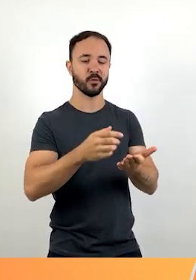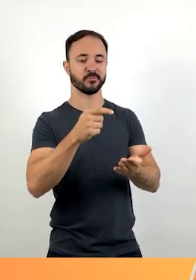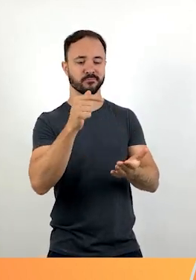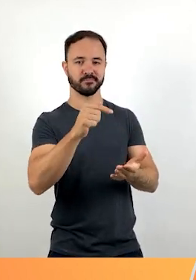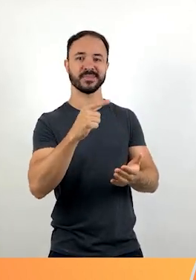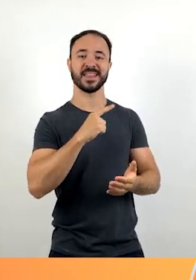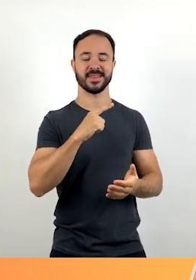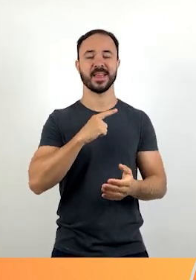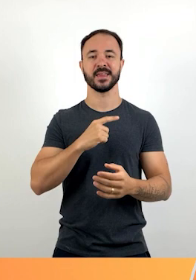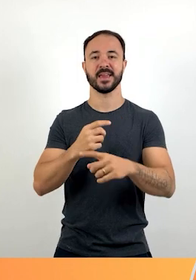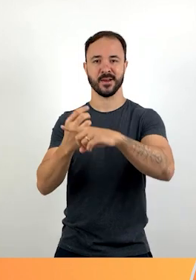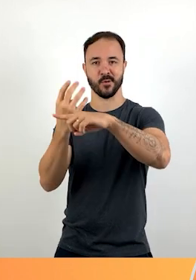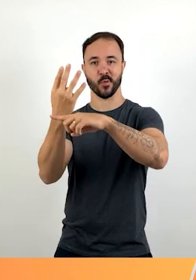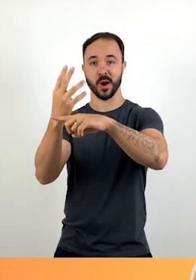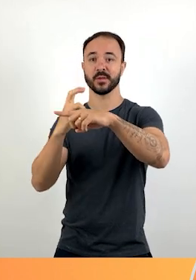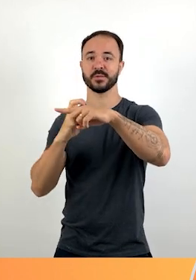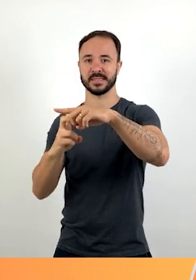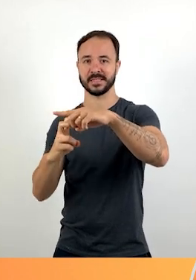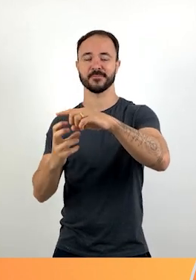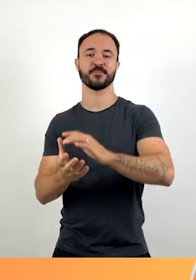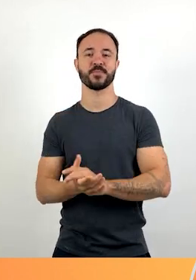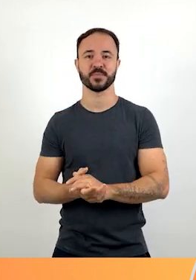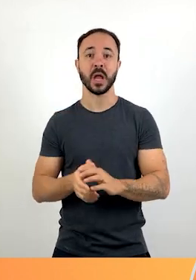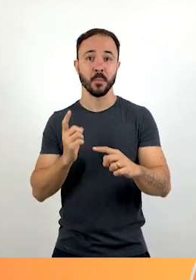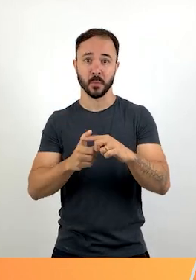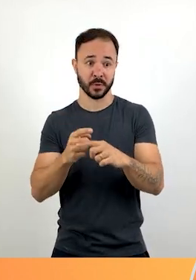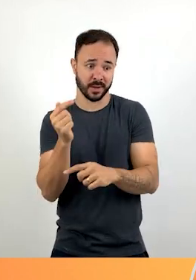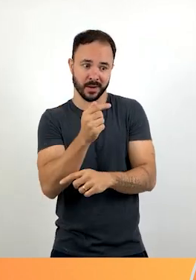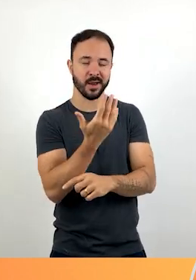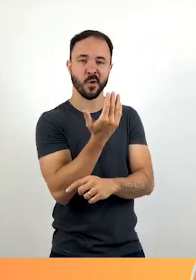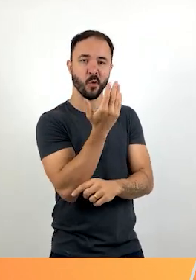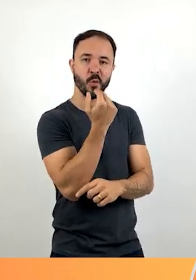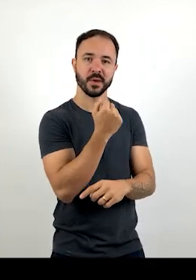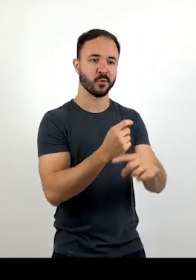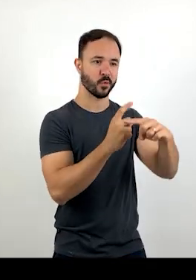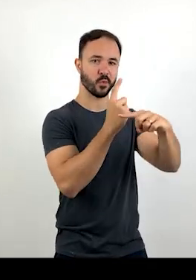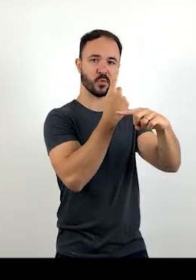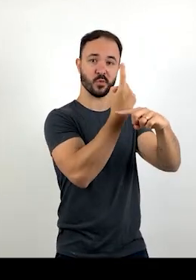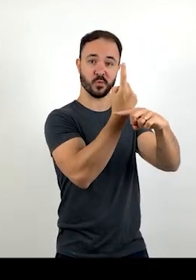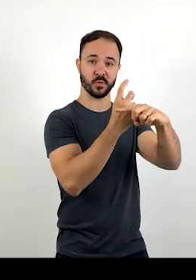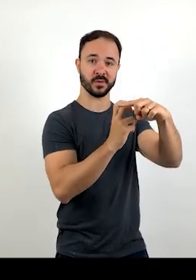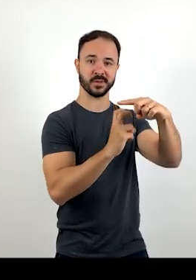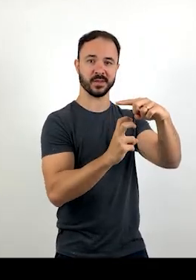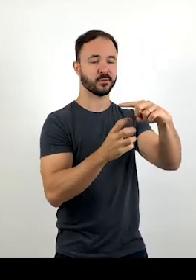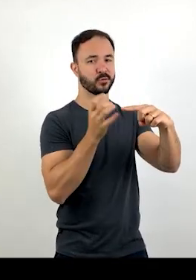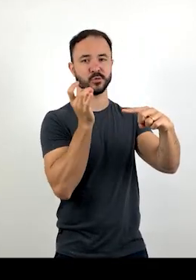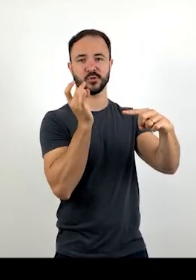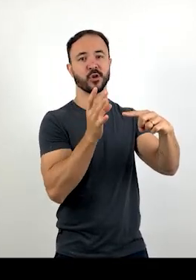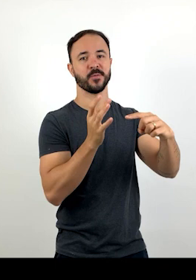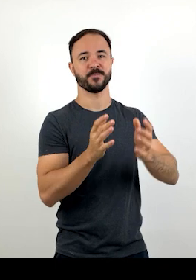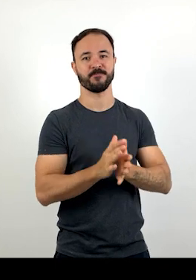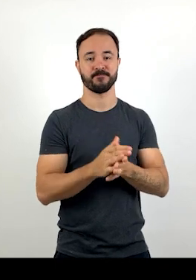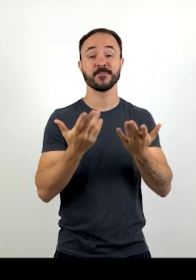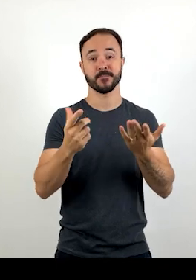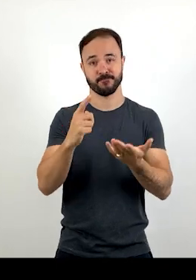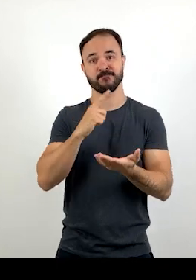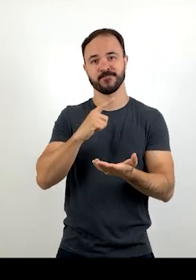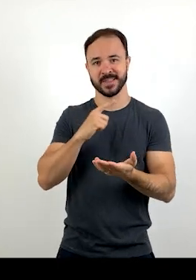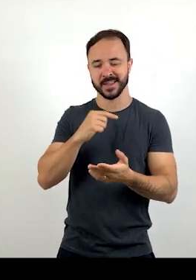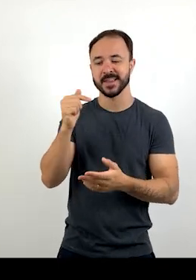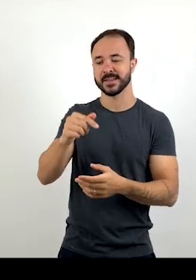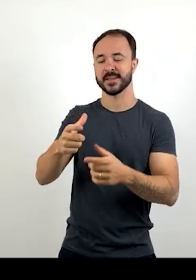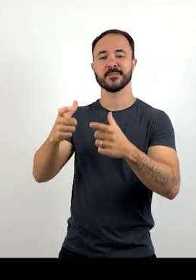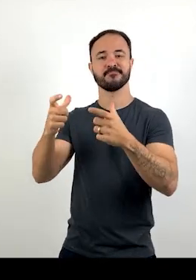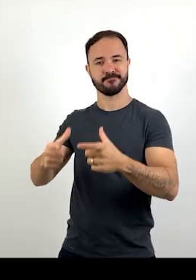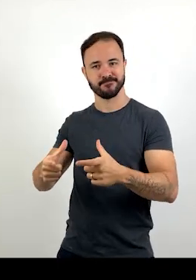logicamente, se ela divide o bolo em 5 pedaços e ela pega 1, vai ficar 4 pedaços de um total de 5. Então,